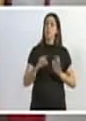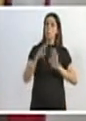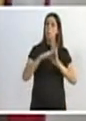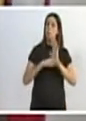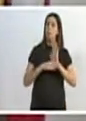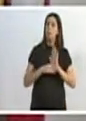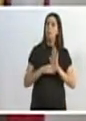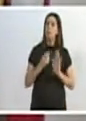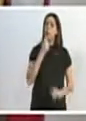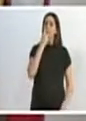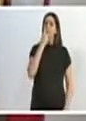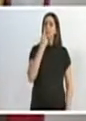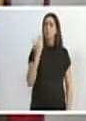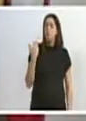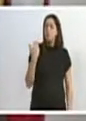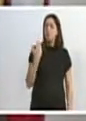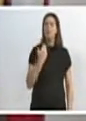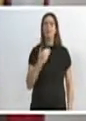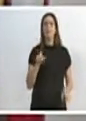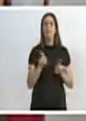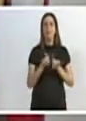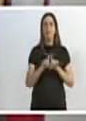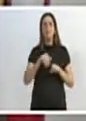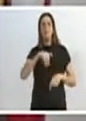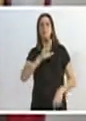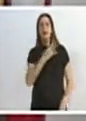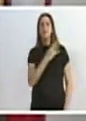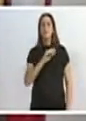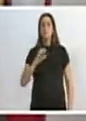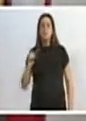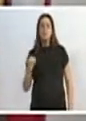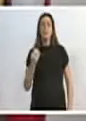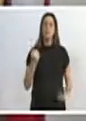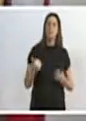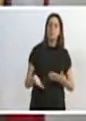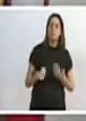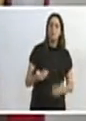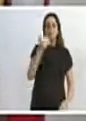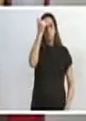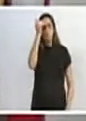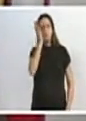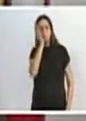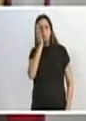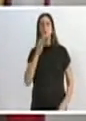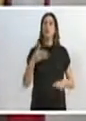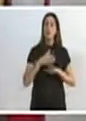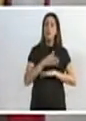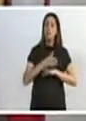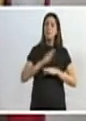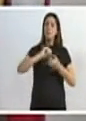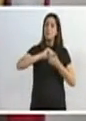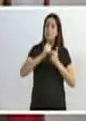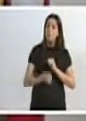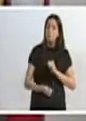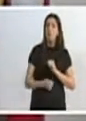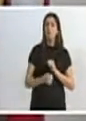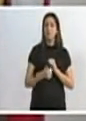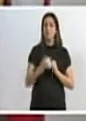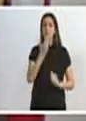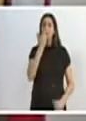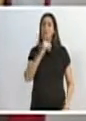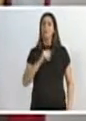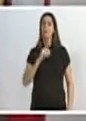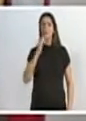novo, que tem mais de 400 jovens e crianças com alguma deficiência, com alguma dificuldade, que praticam o esporte, tem a possibilidade da